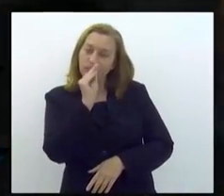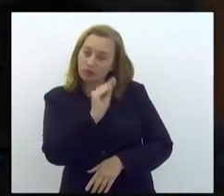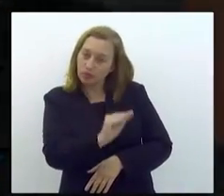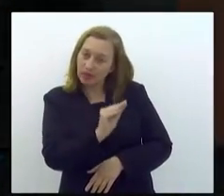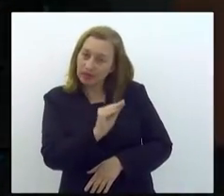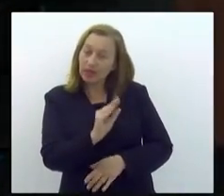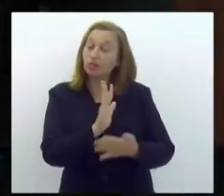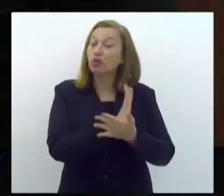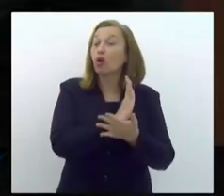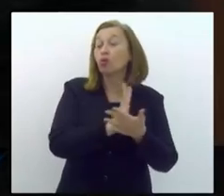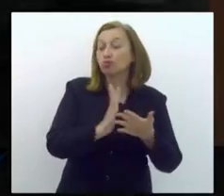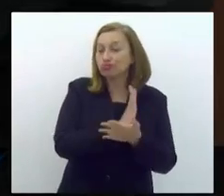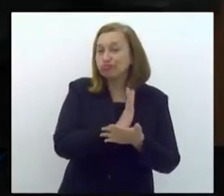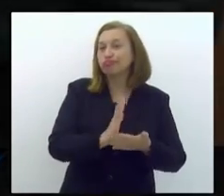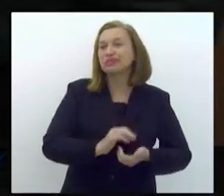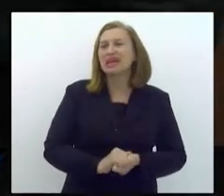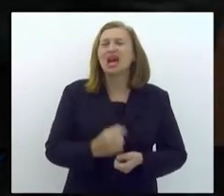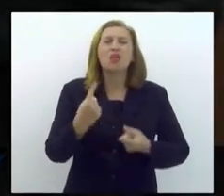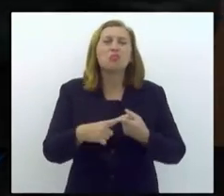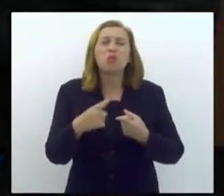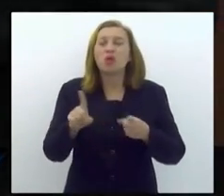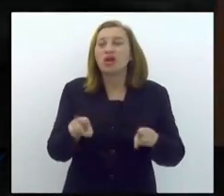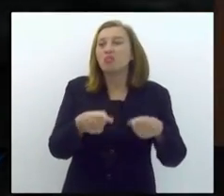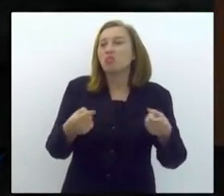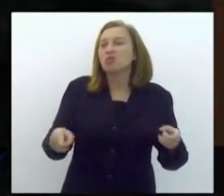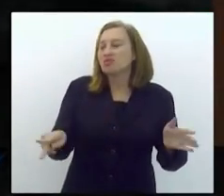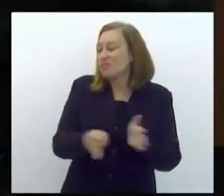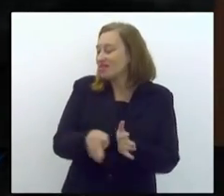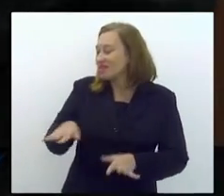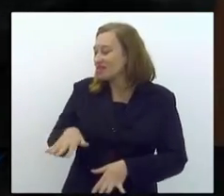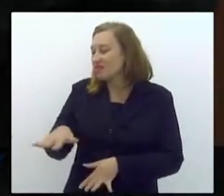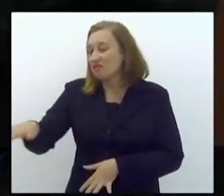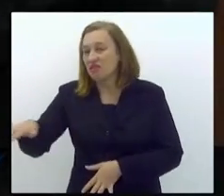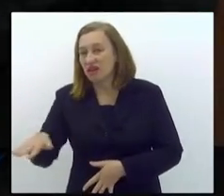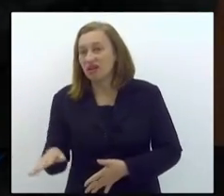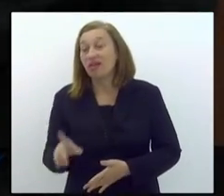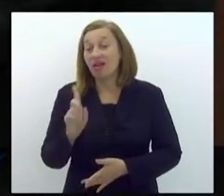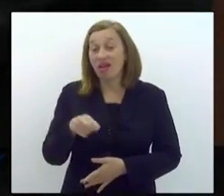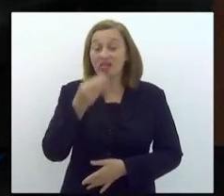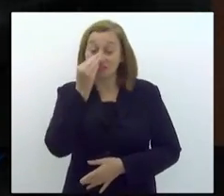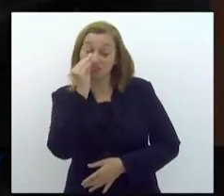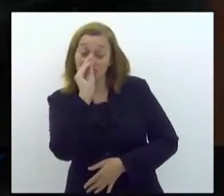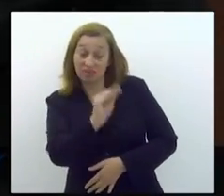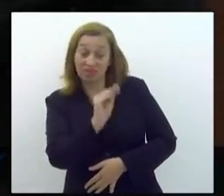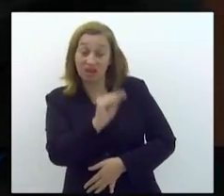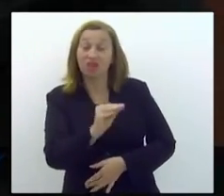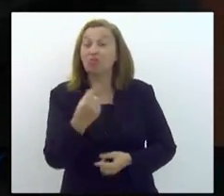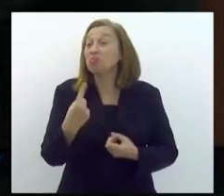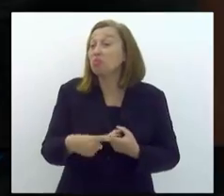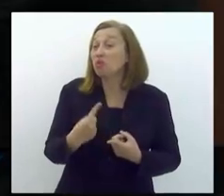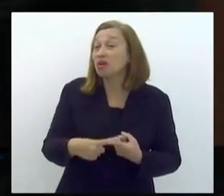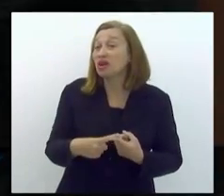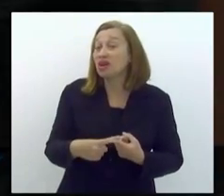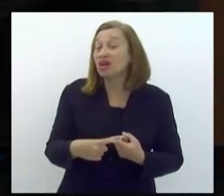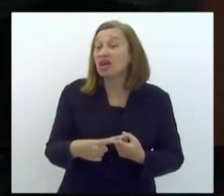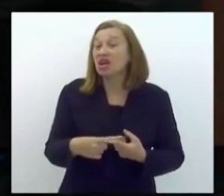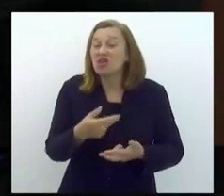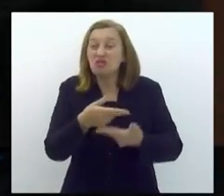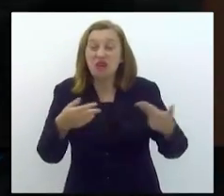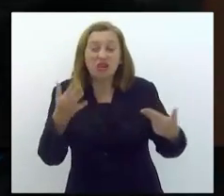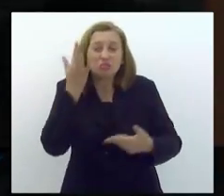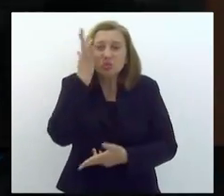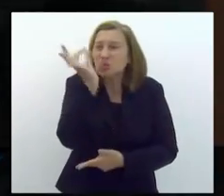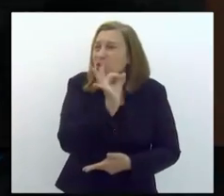discriminado porque a música da Periferia é discriminado porque muitos não entendem